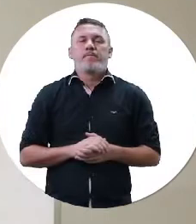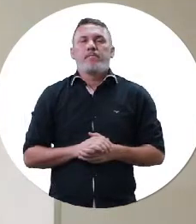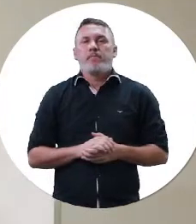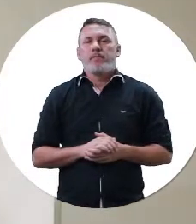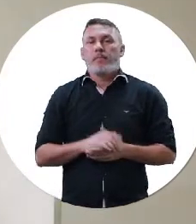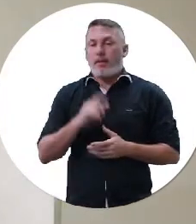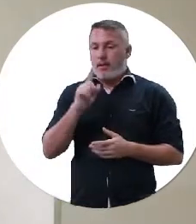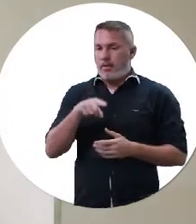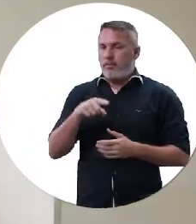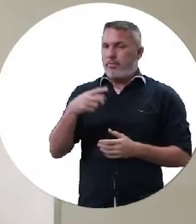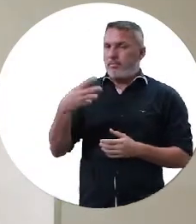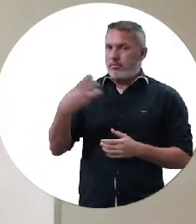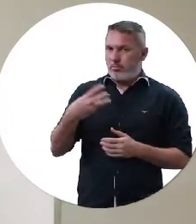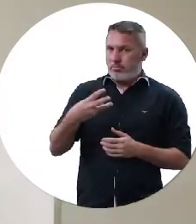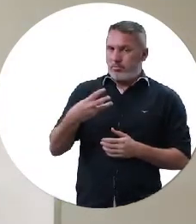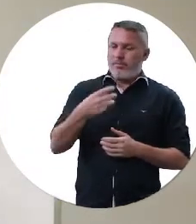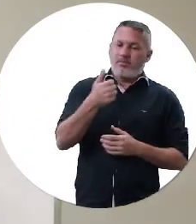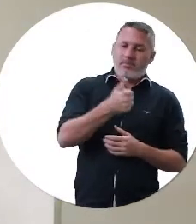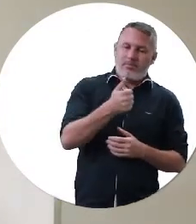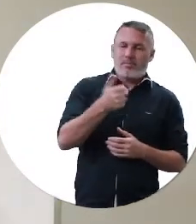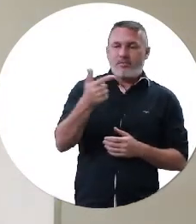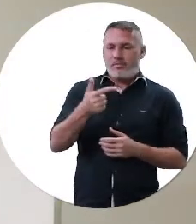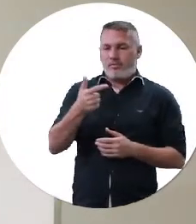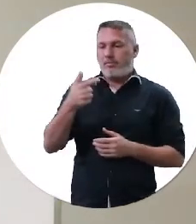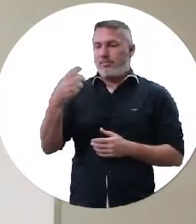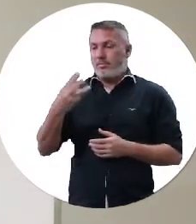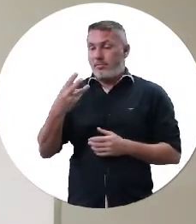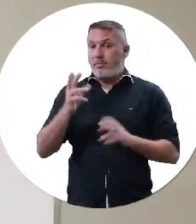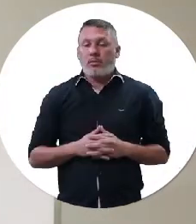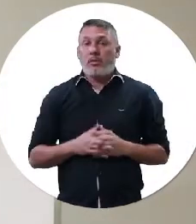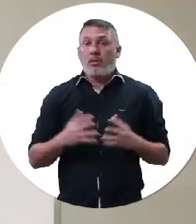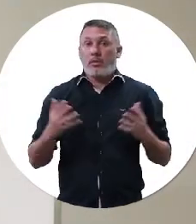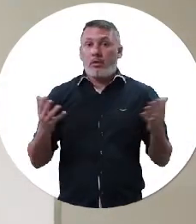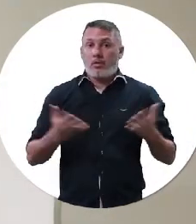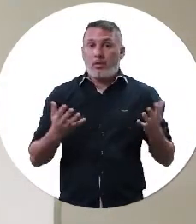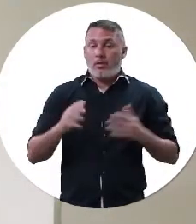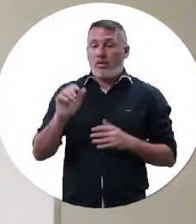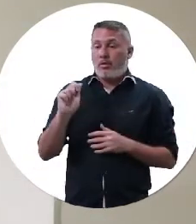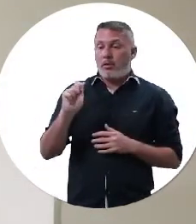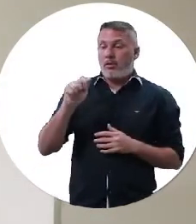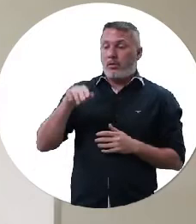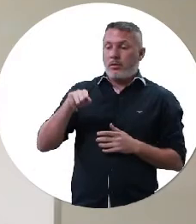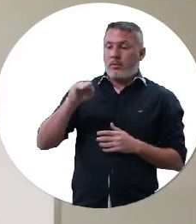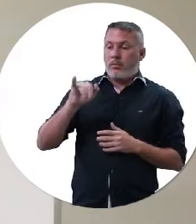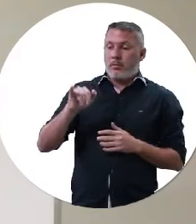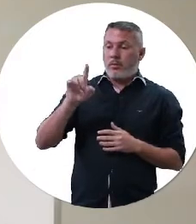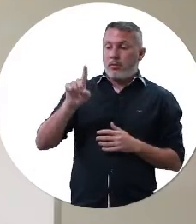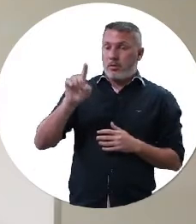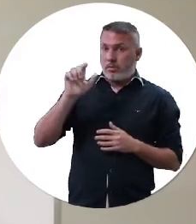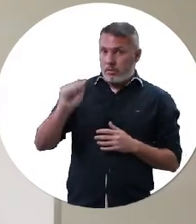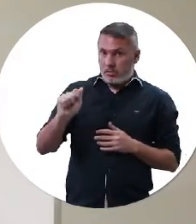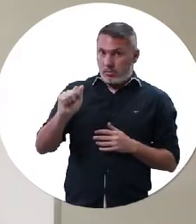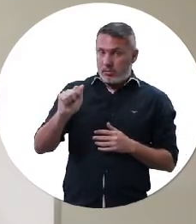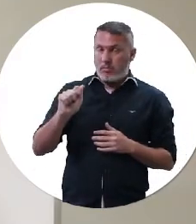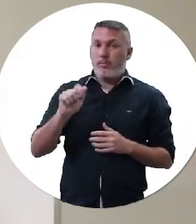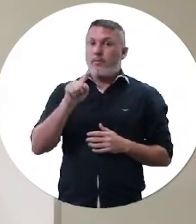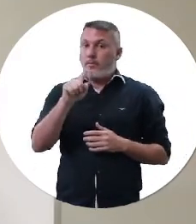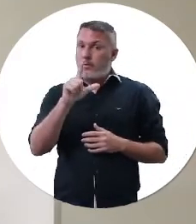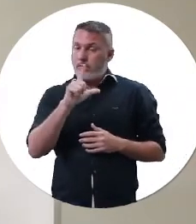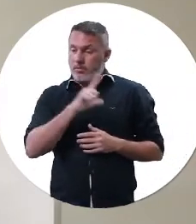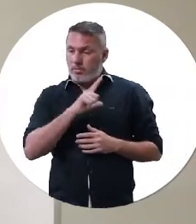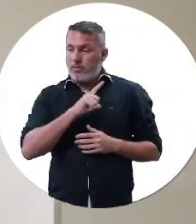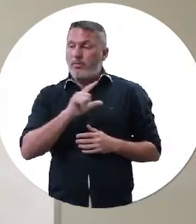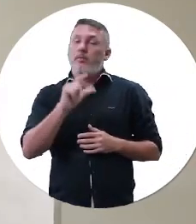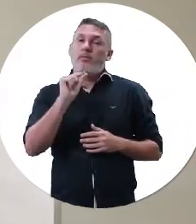tem a estrutura, a carbonila ligada ao nitrogênio, a nomenclatura, mesmo raciocínio,